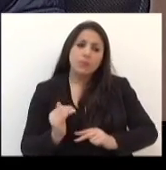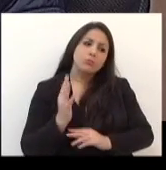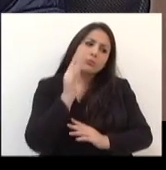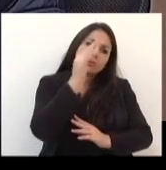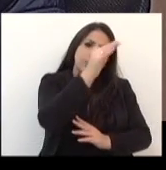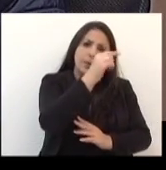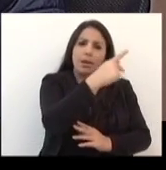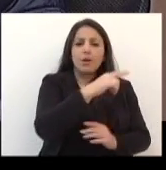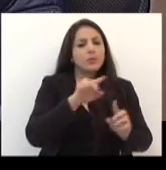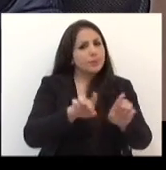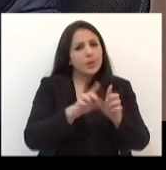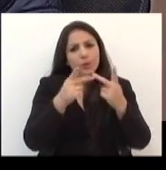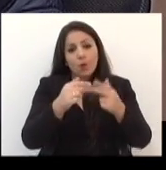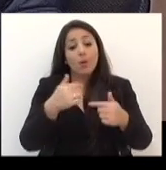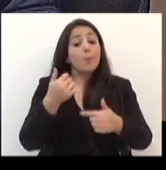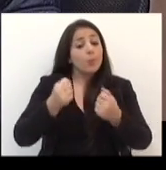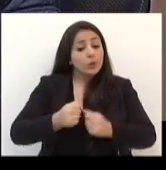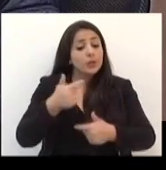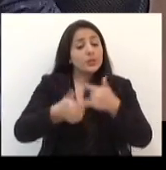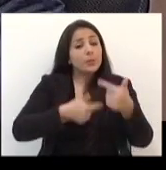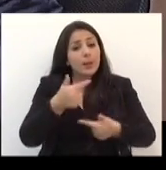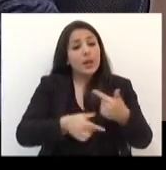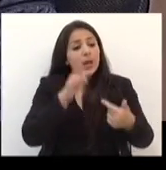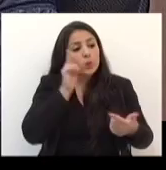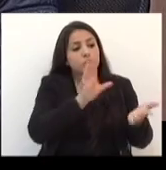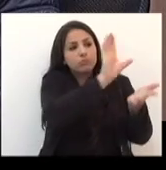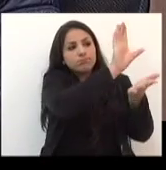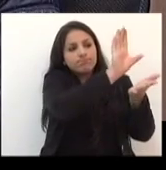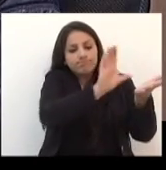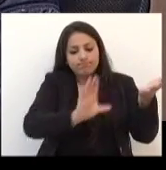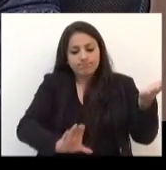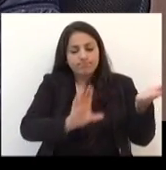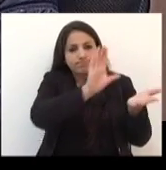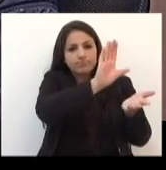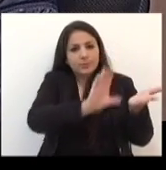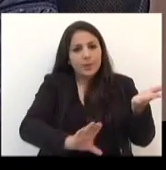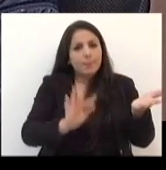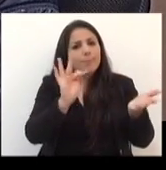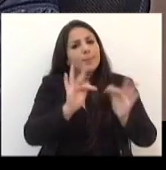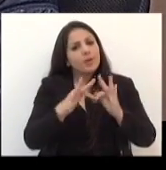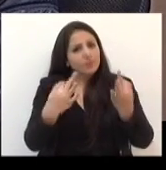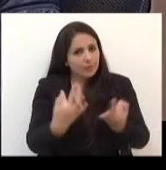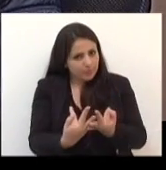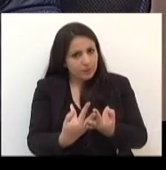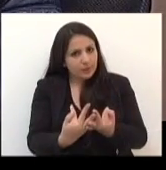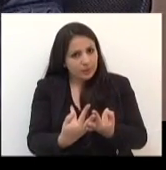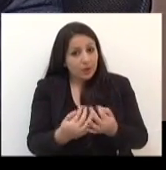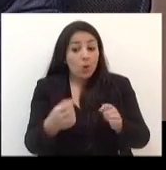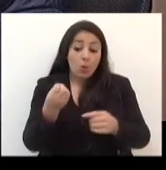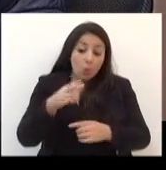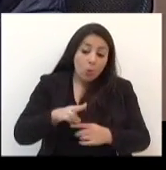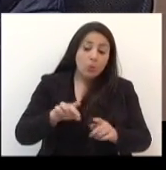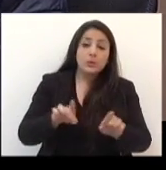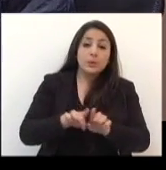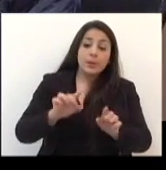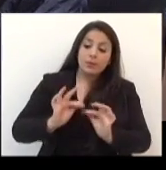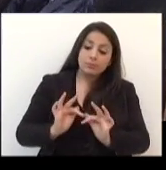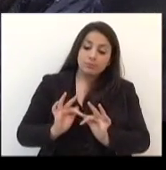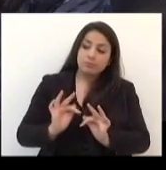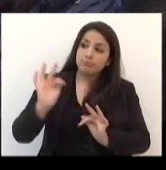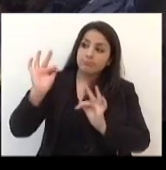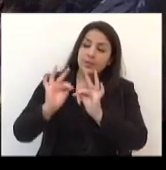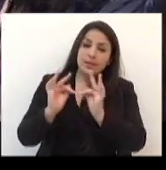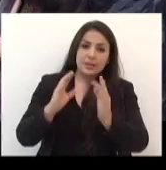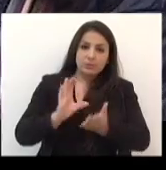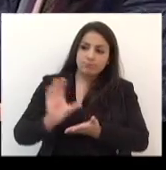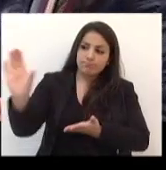então, os recursos financeiros para suas famílias que lá ficaram em condições precárias de sobrevivência.